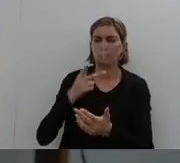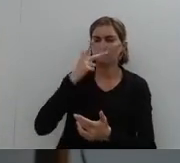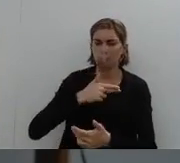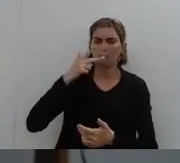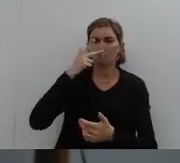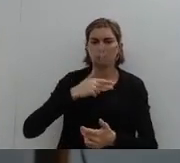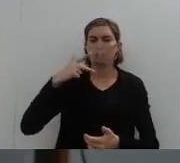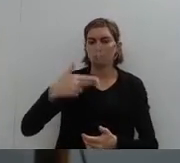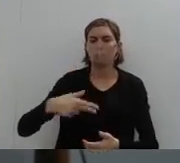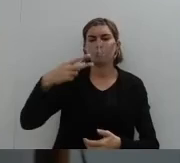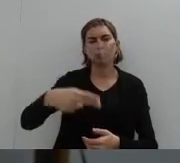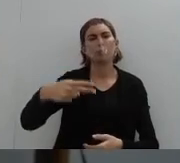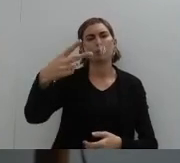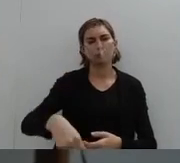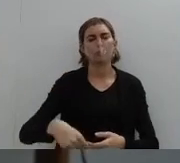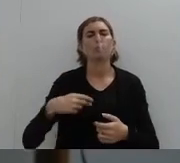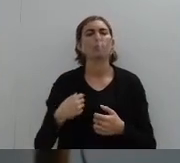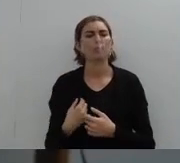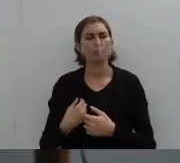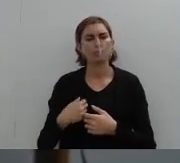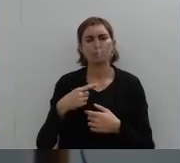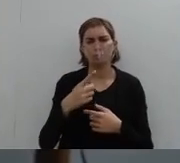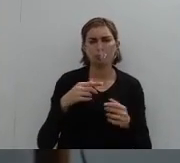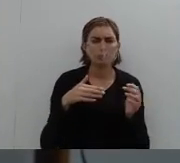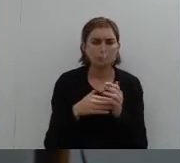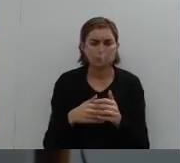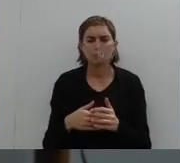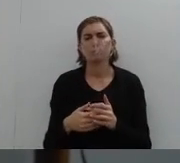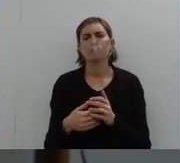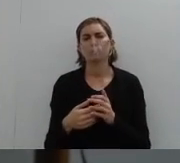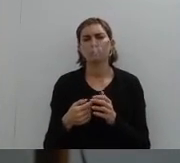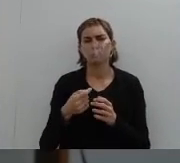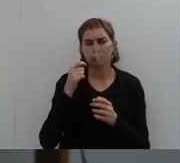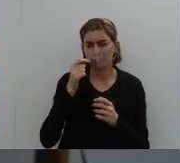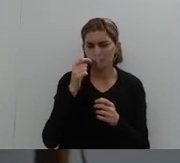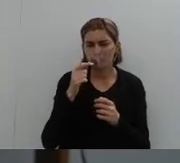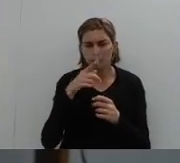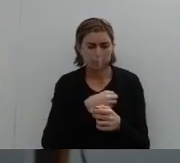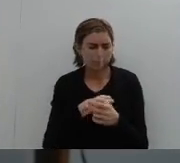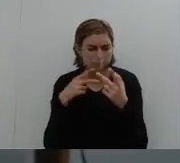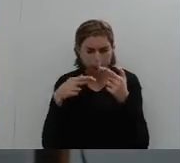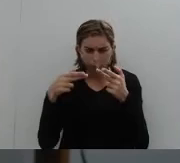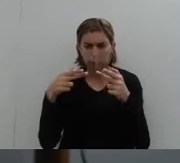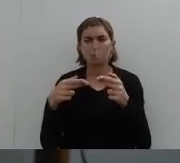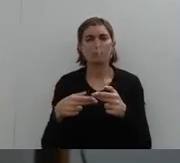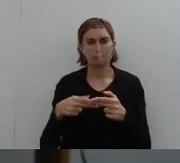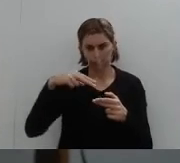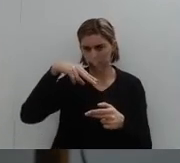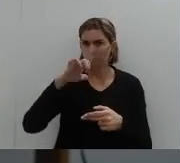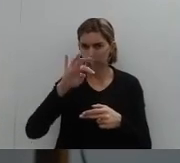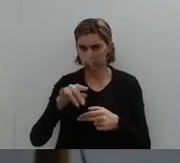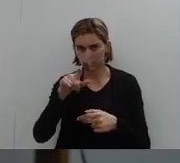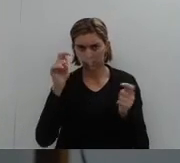repetidas igualmente, do mesmo jeito e da mesma forma, até o mínimo segundo. Nietzsche pergunta, você